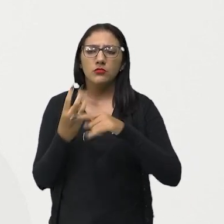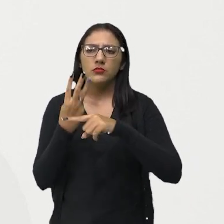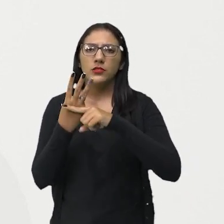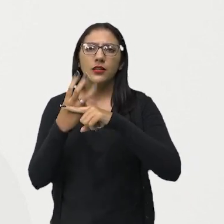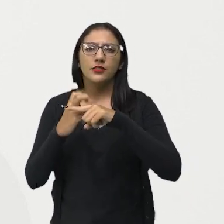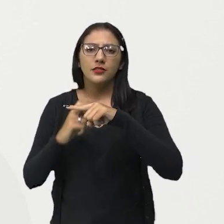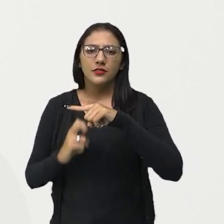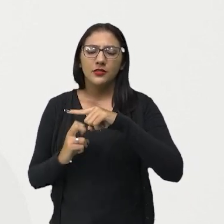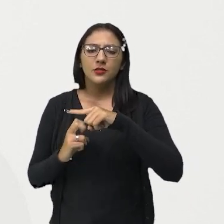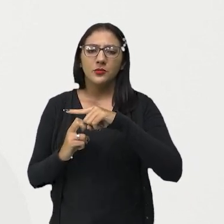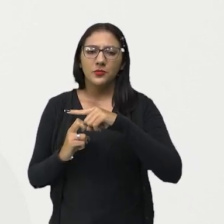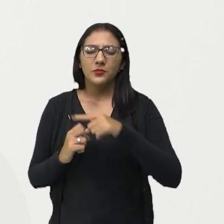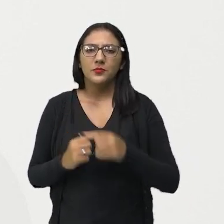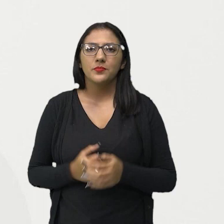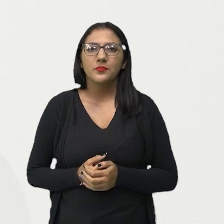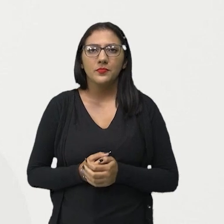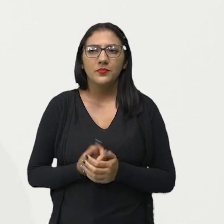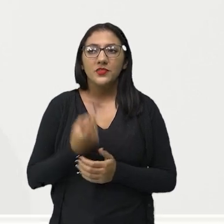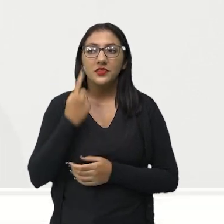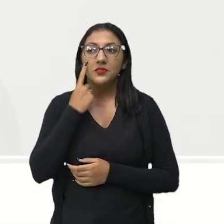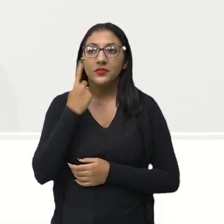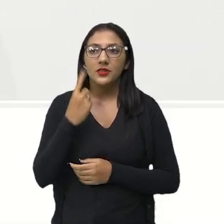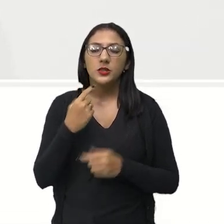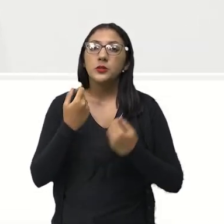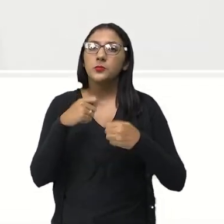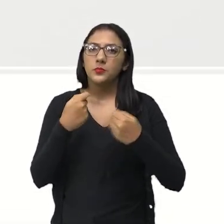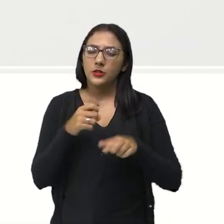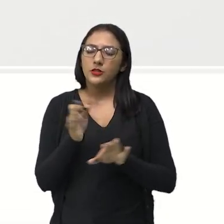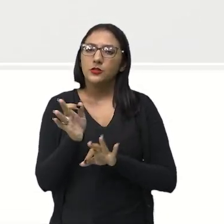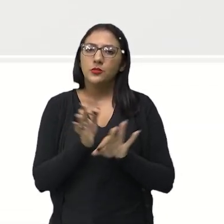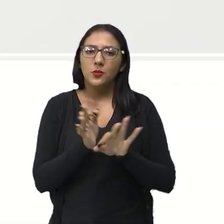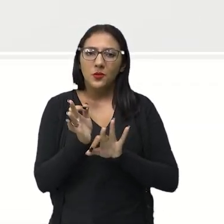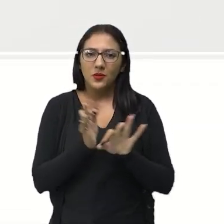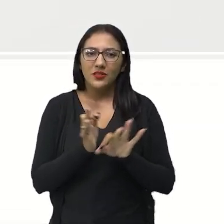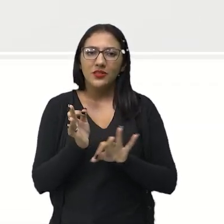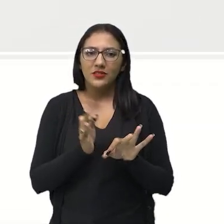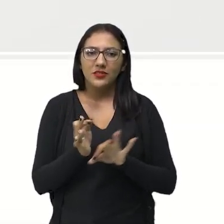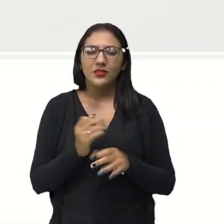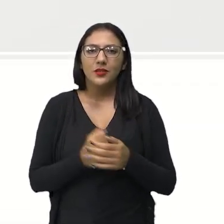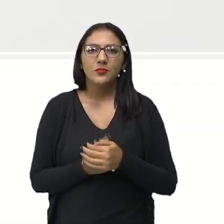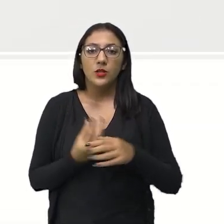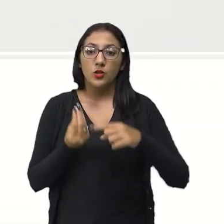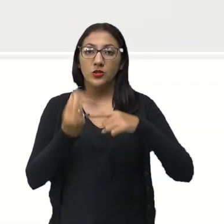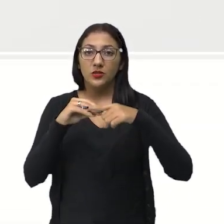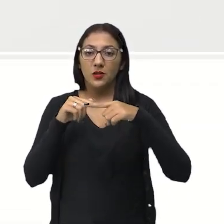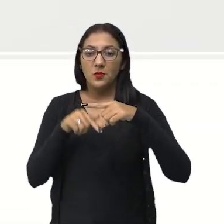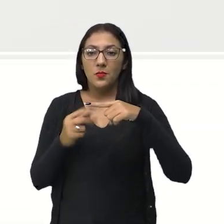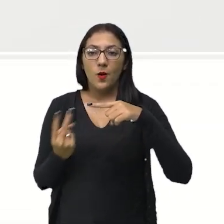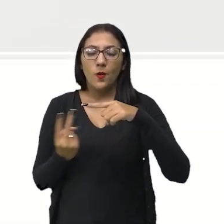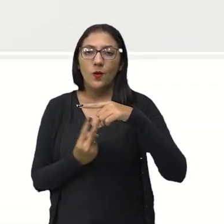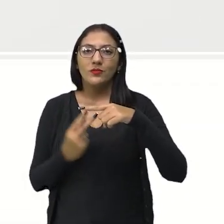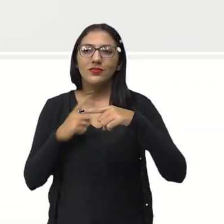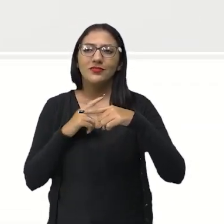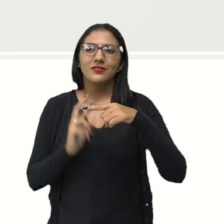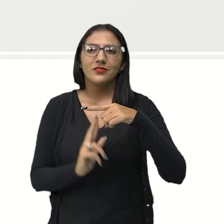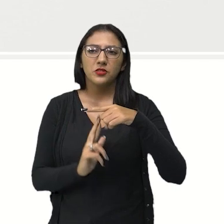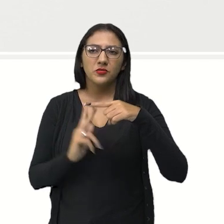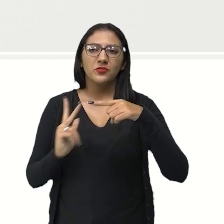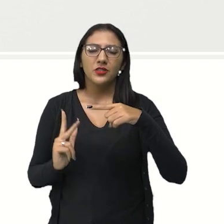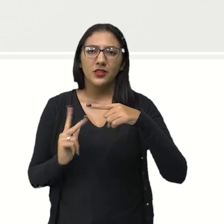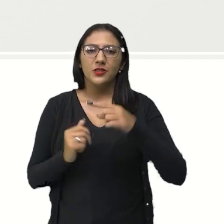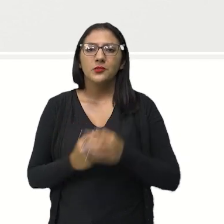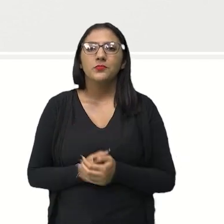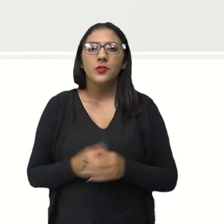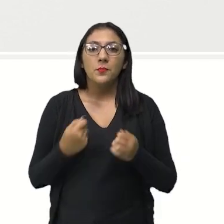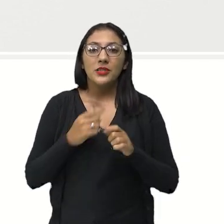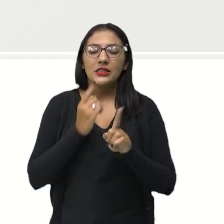3/5. Esse aqui nós temos denominadores diferentes. Então, eu tenho